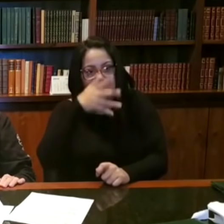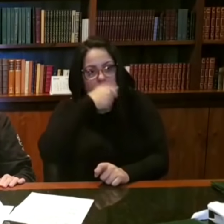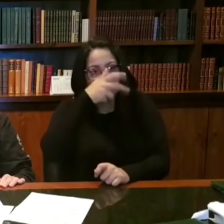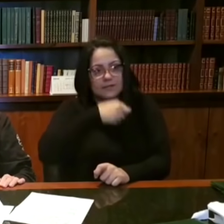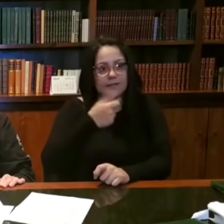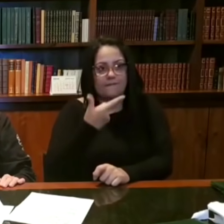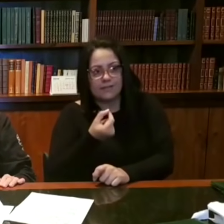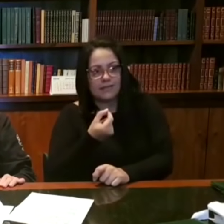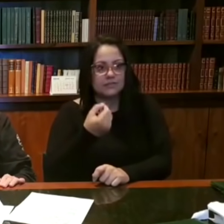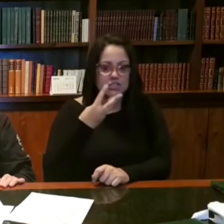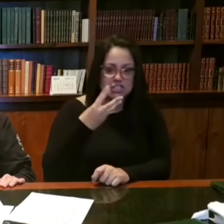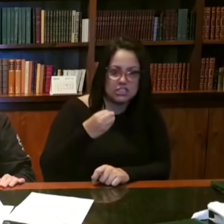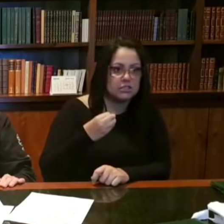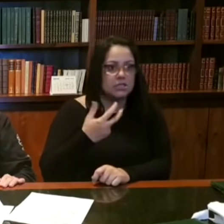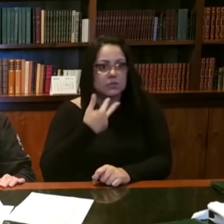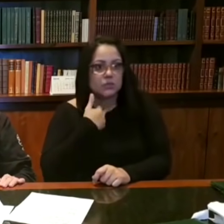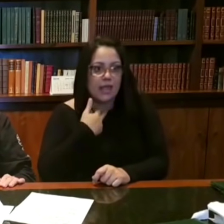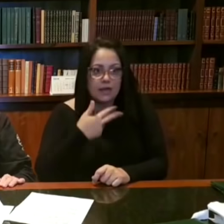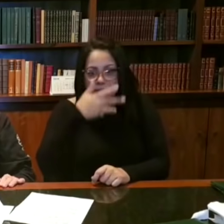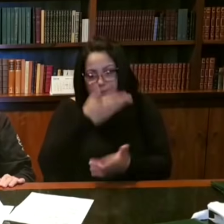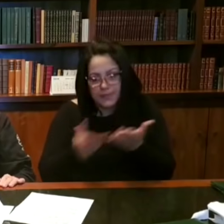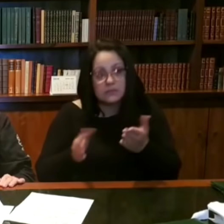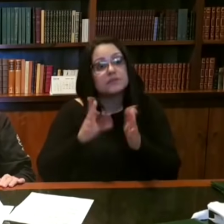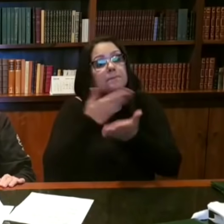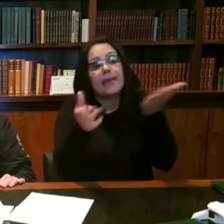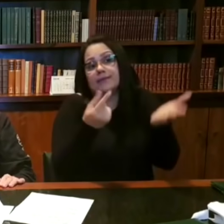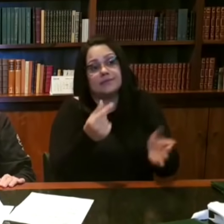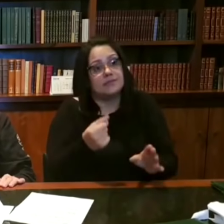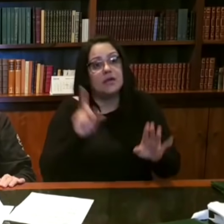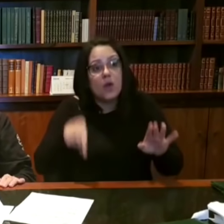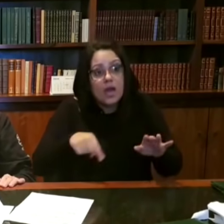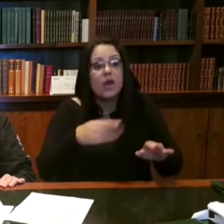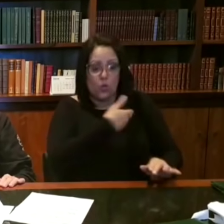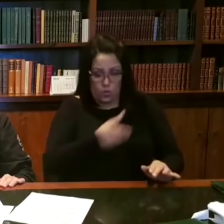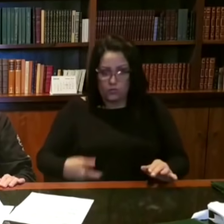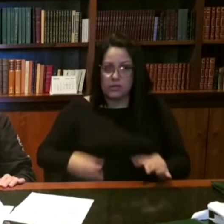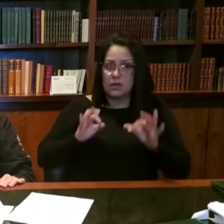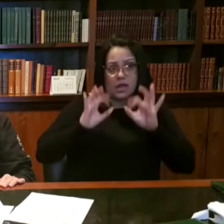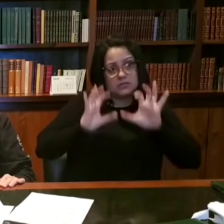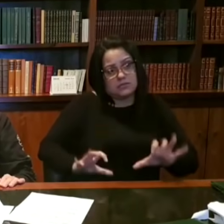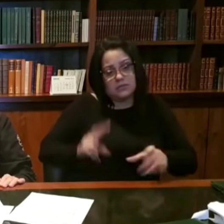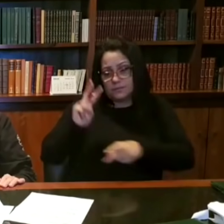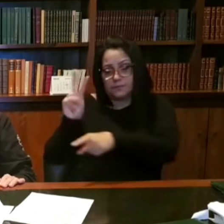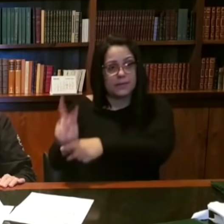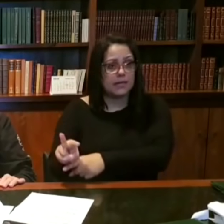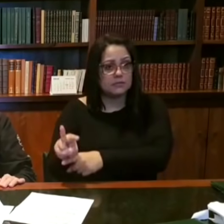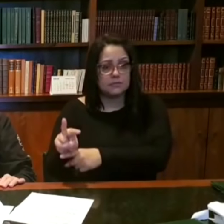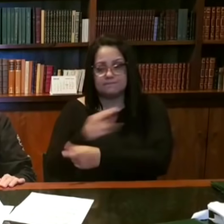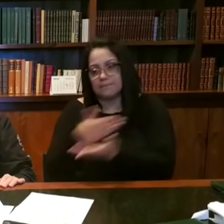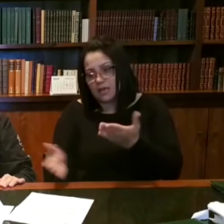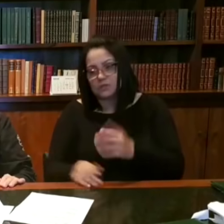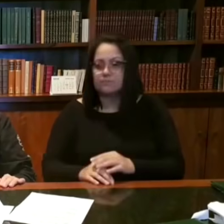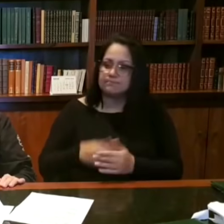30, 40 podem não conseguir e você perde dinheiro e a função é essa mesmo. O governo vai ter que correr esse risco de perder esse dinheiro com o